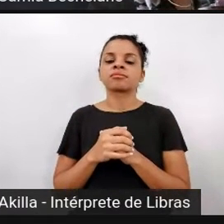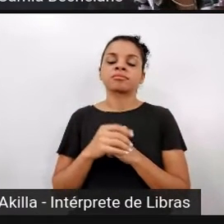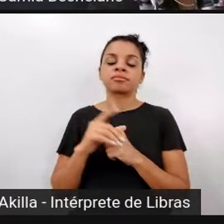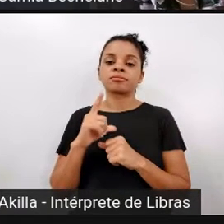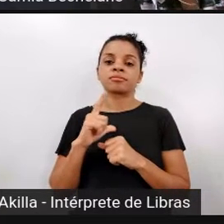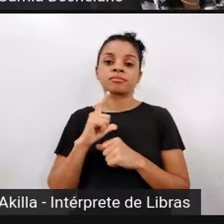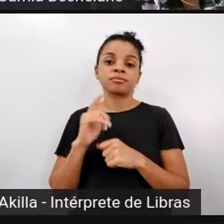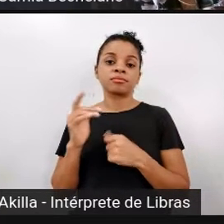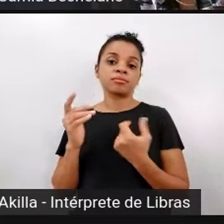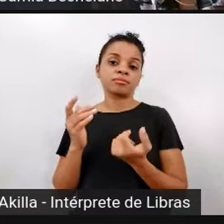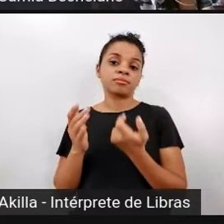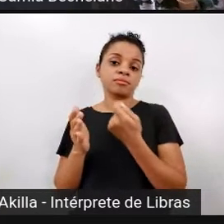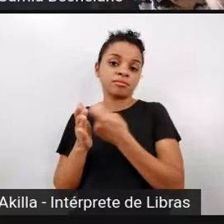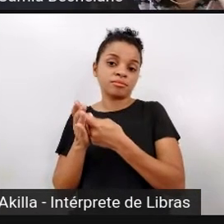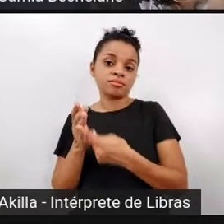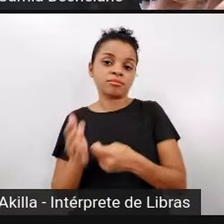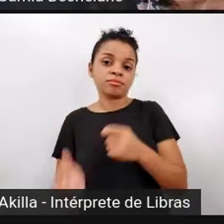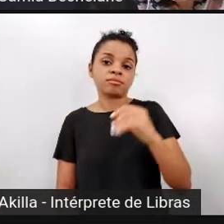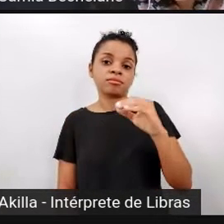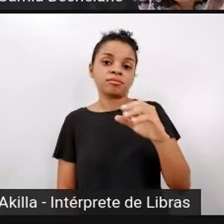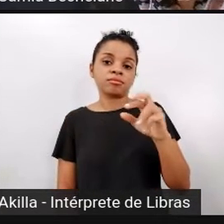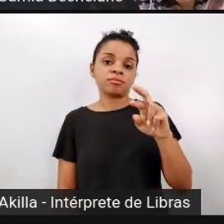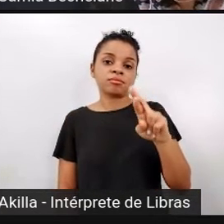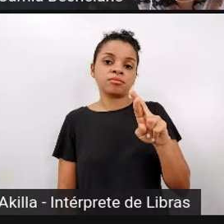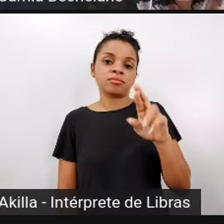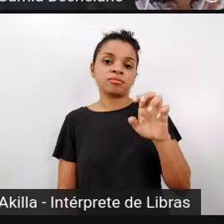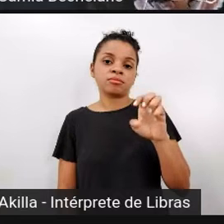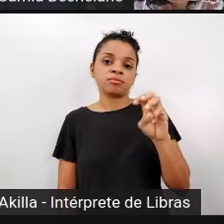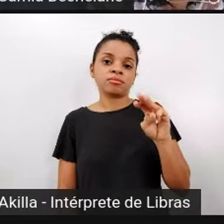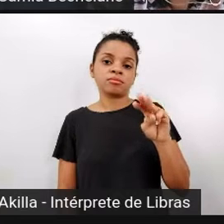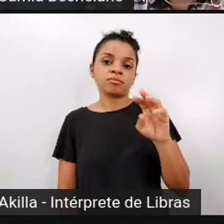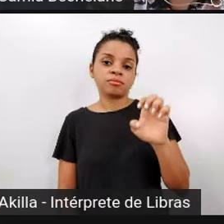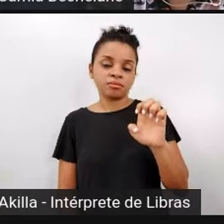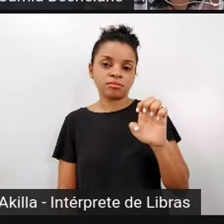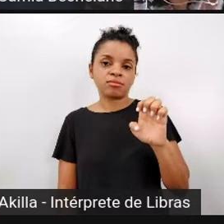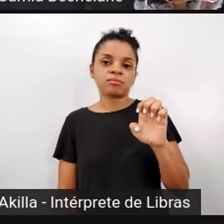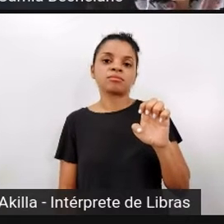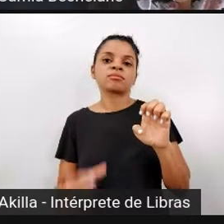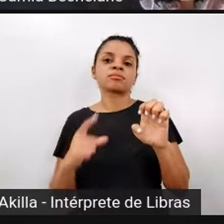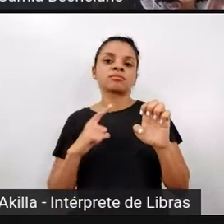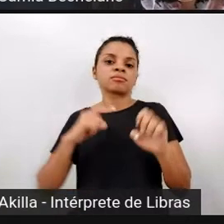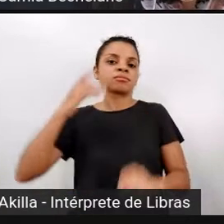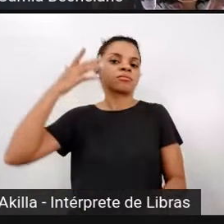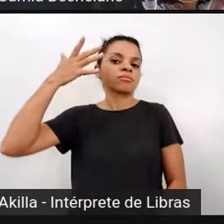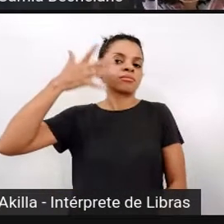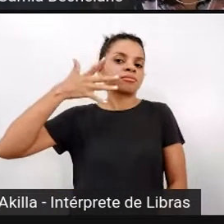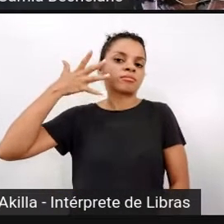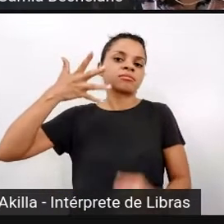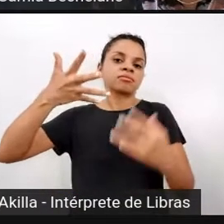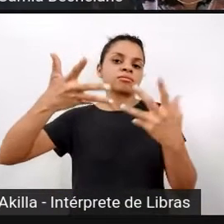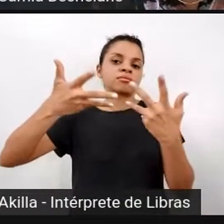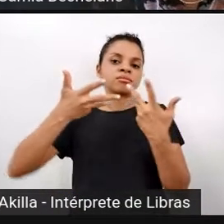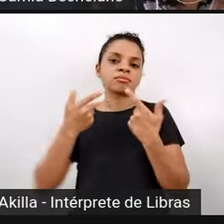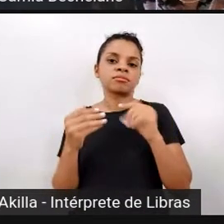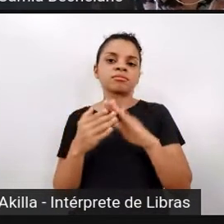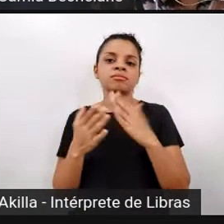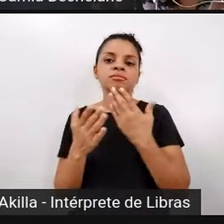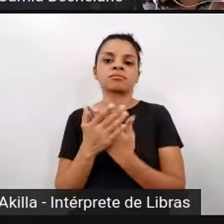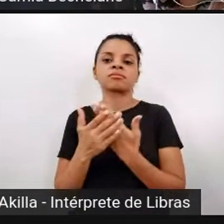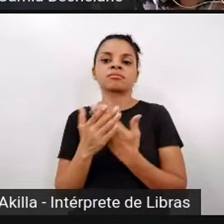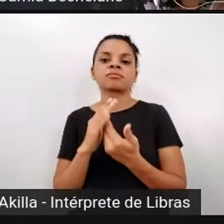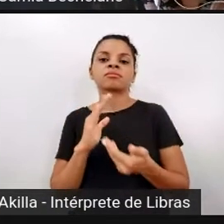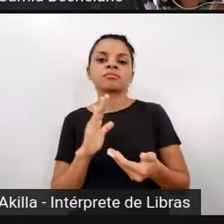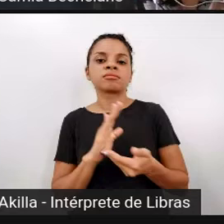Brasil, inclusive, há algumas semanas, esteve no CEFOR e deu uma palestra excelente lá, discutindo justamente o que significa